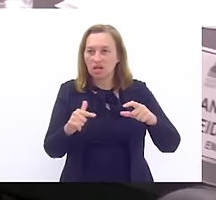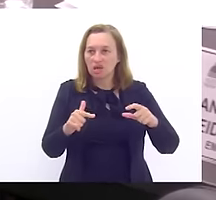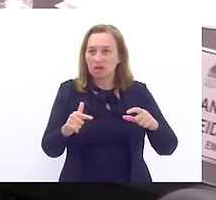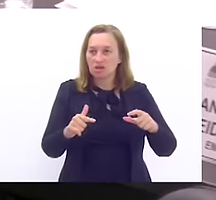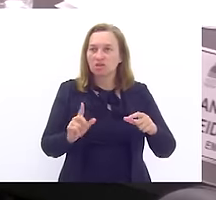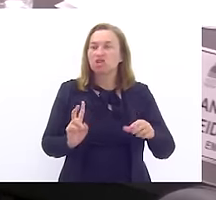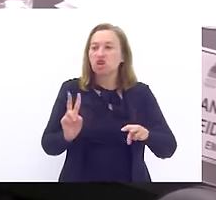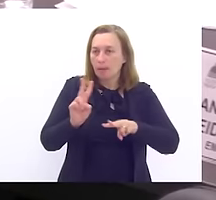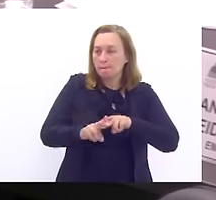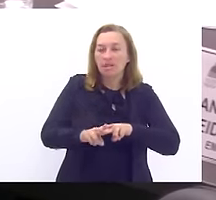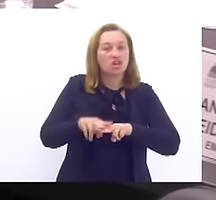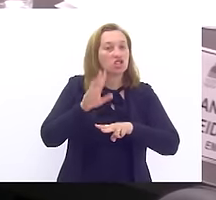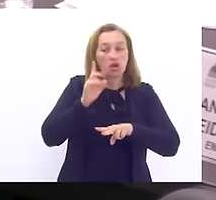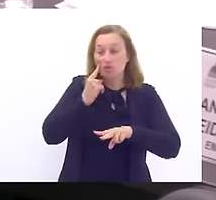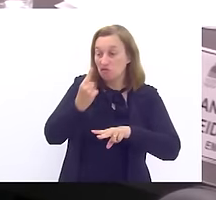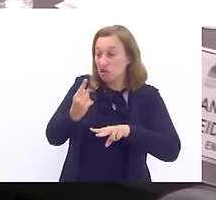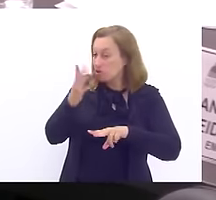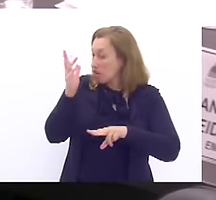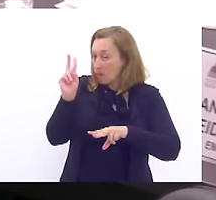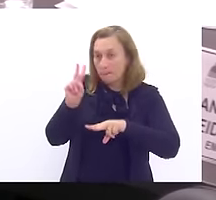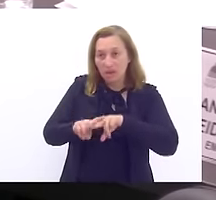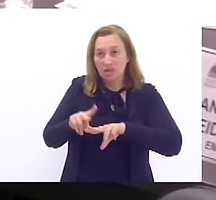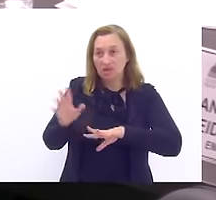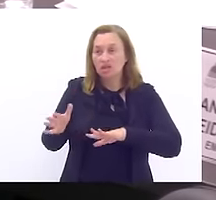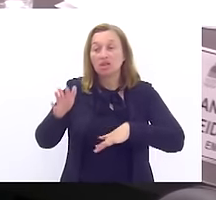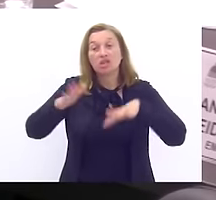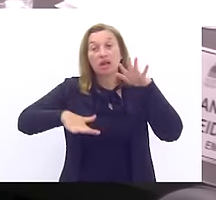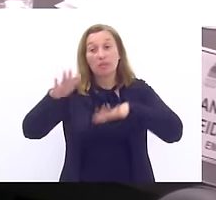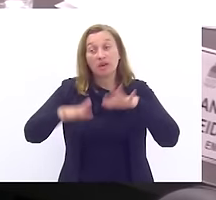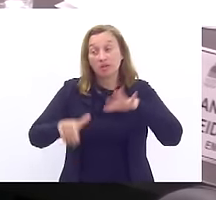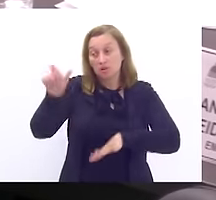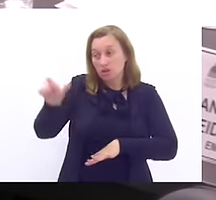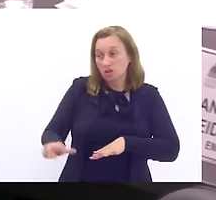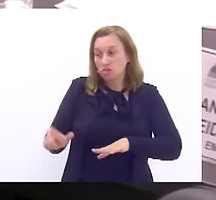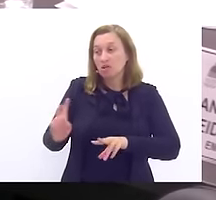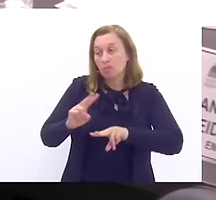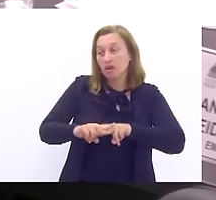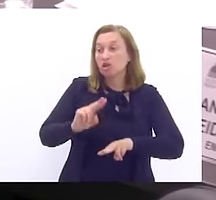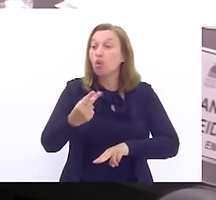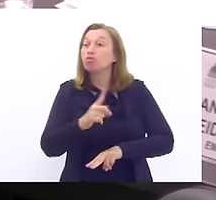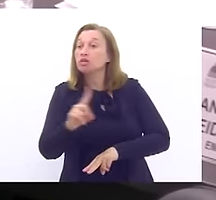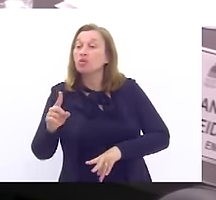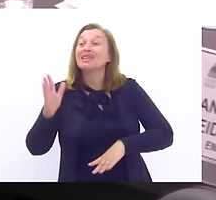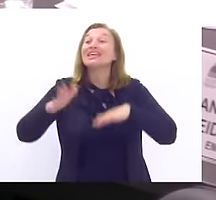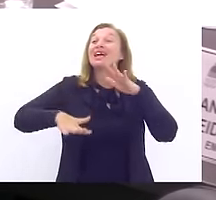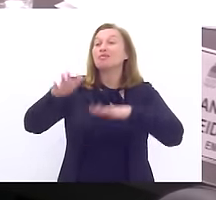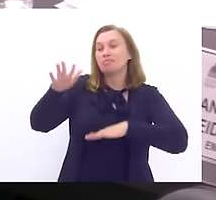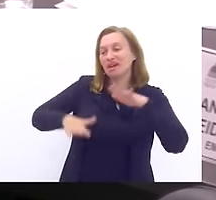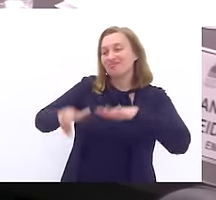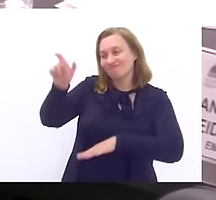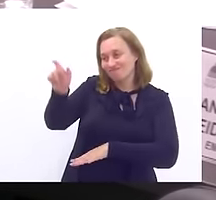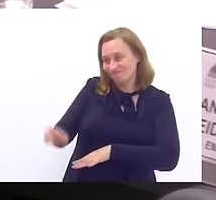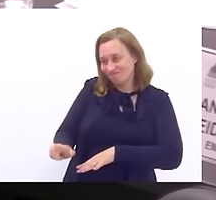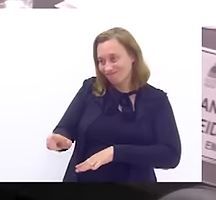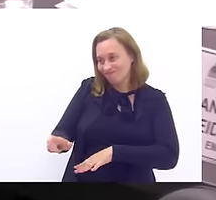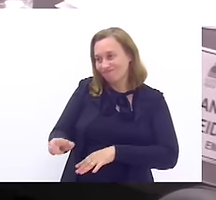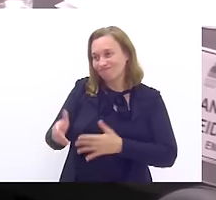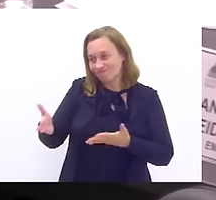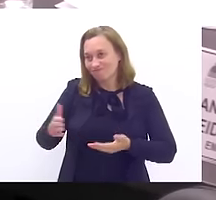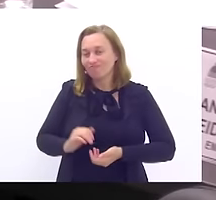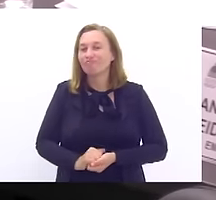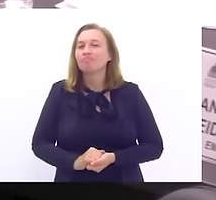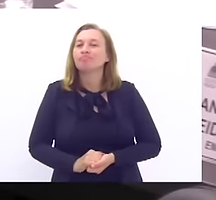aprende de cara E aí o cara dependendo ele pode ser autuado ou não dependendo no caso do